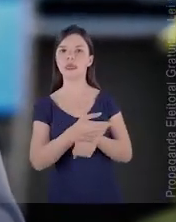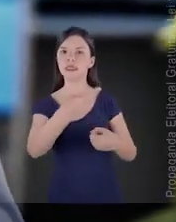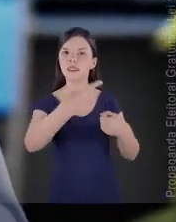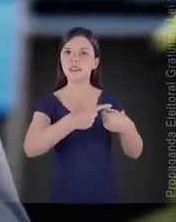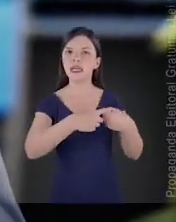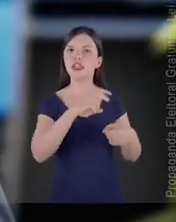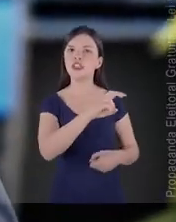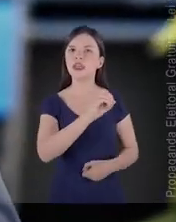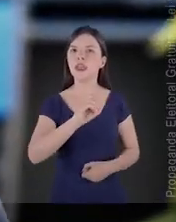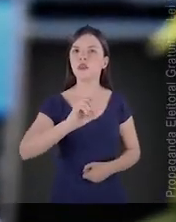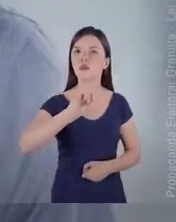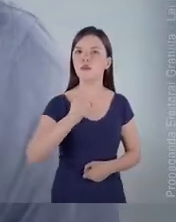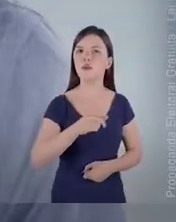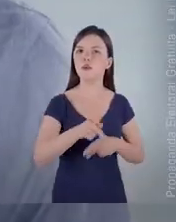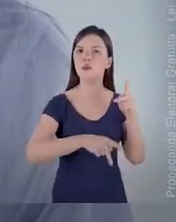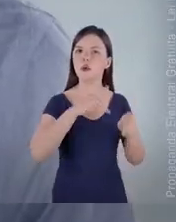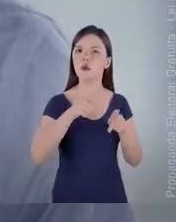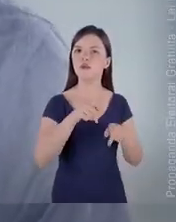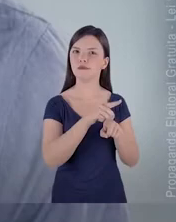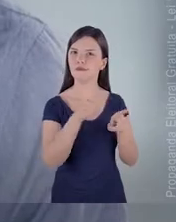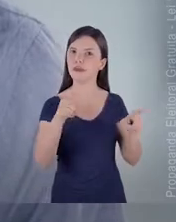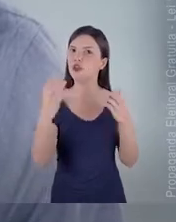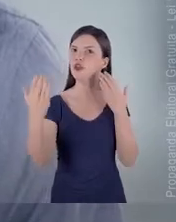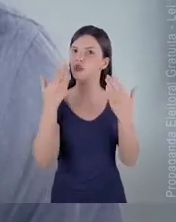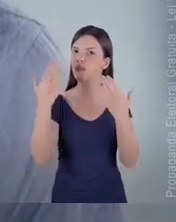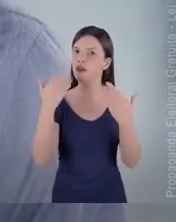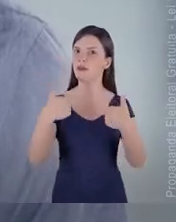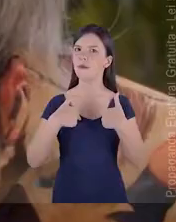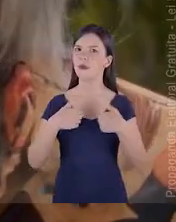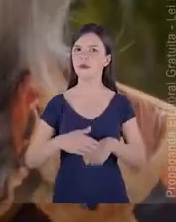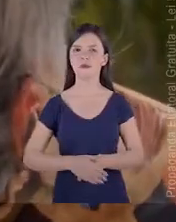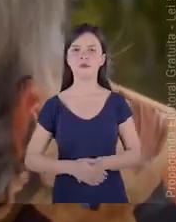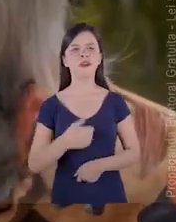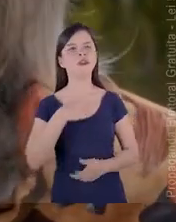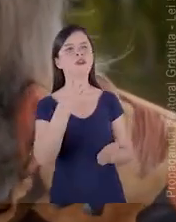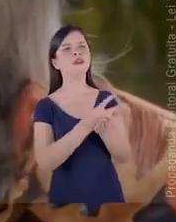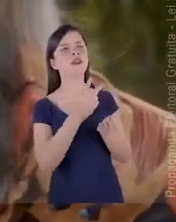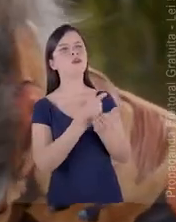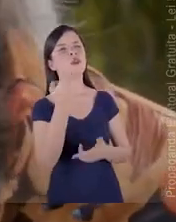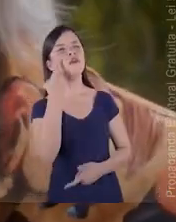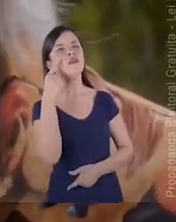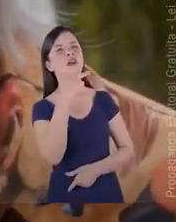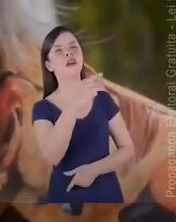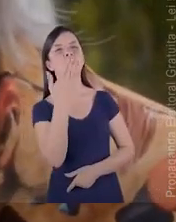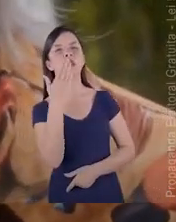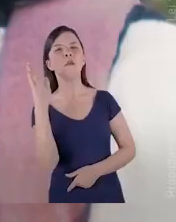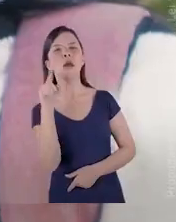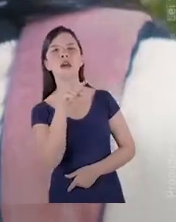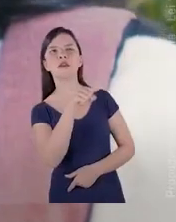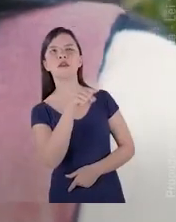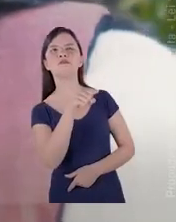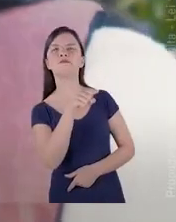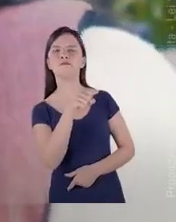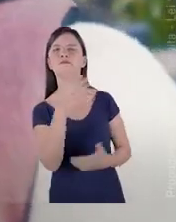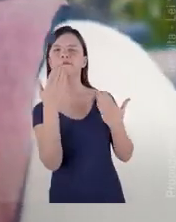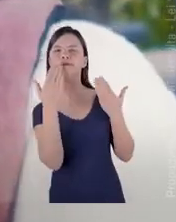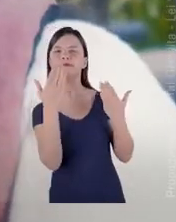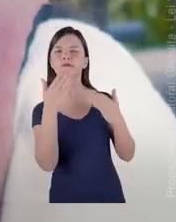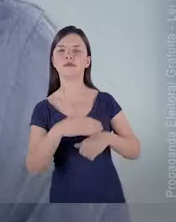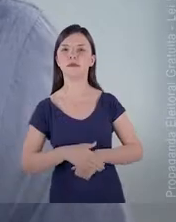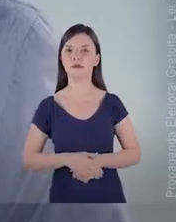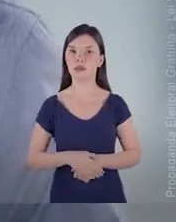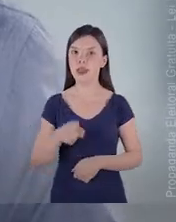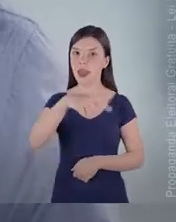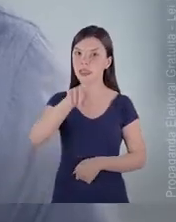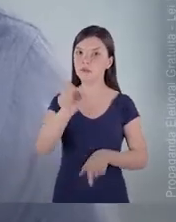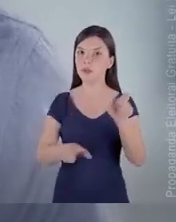de habitantes, isso é nada. O povo desconfiava da nossa capacidade. Eu passei minha vida inteira ouvindo promessa de político. Eu achava que ele era mais